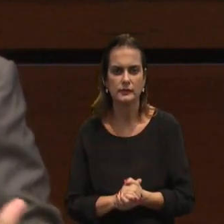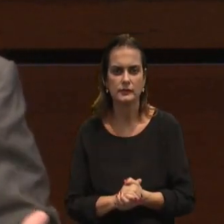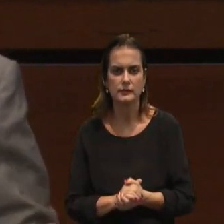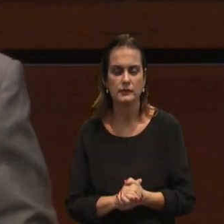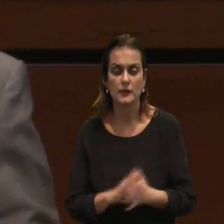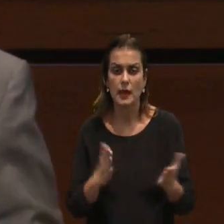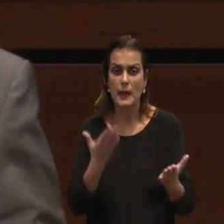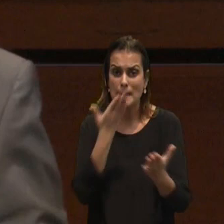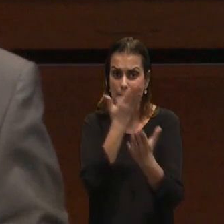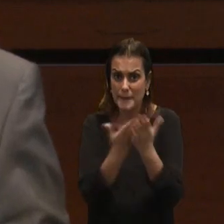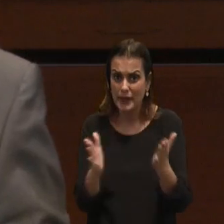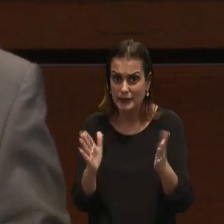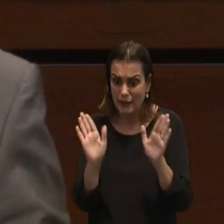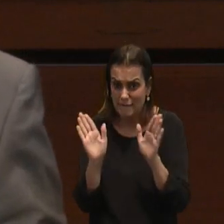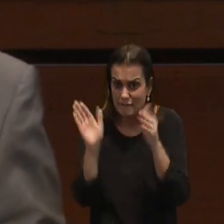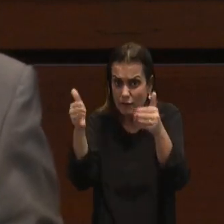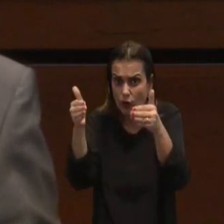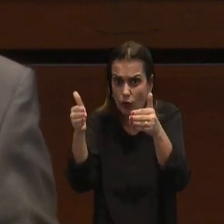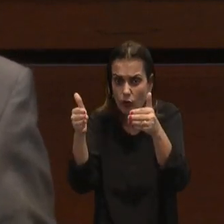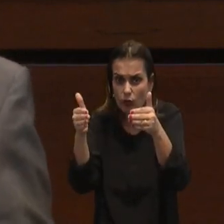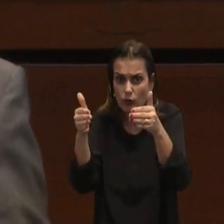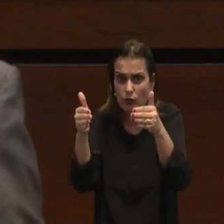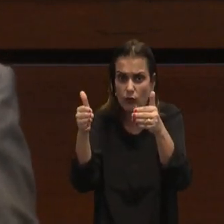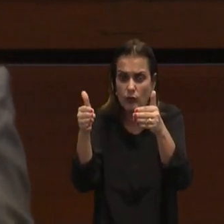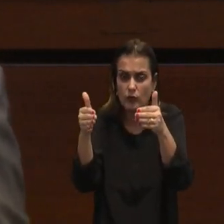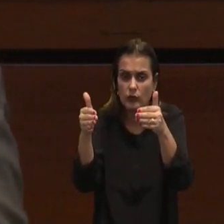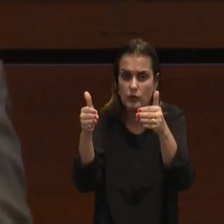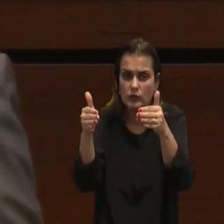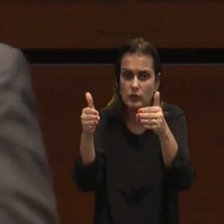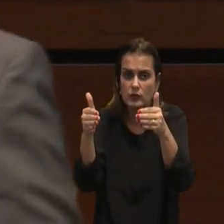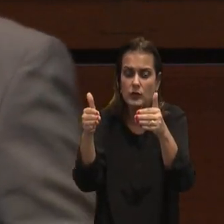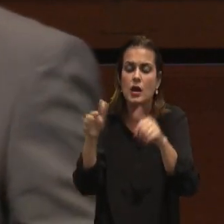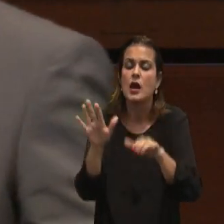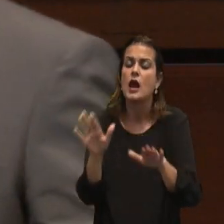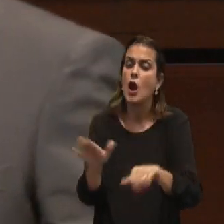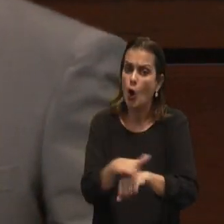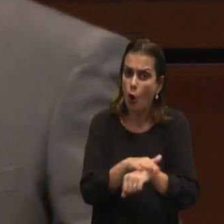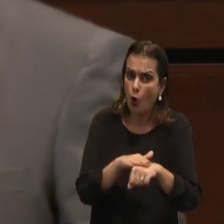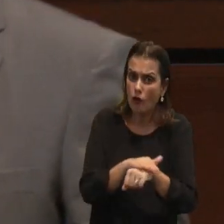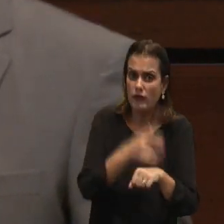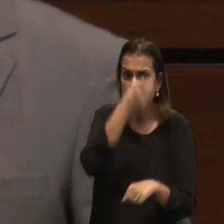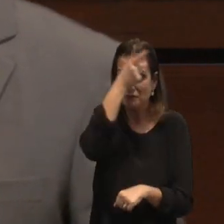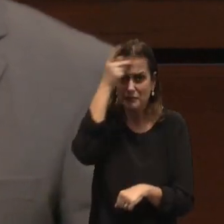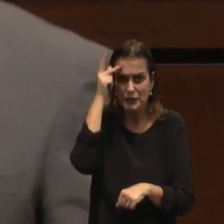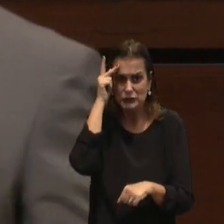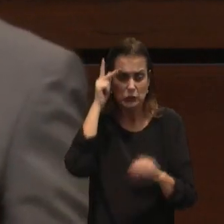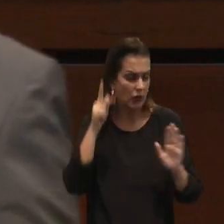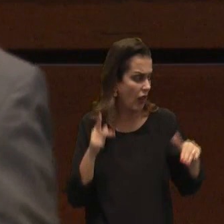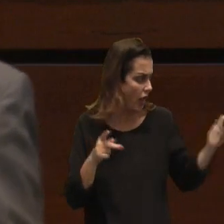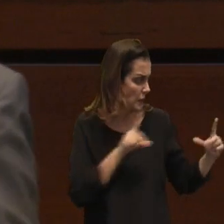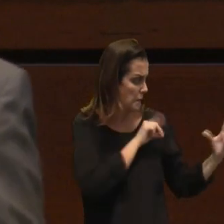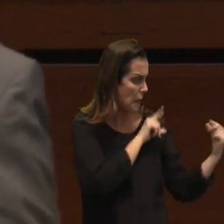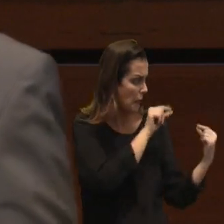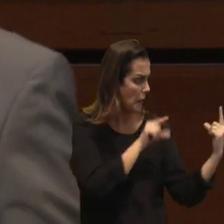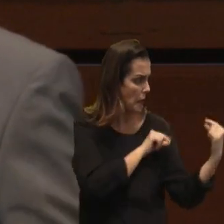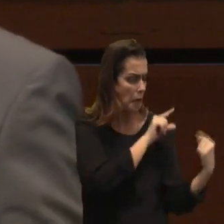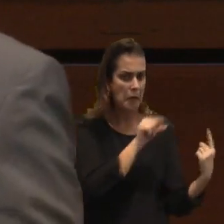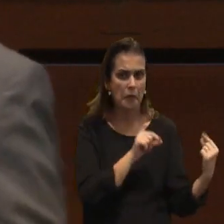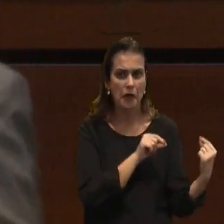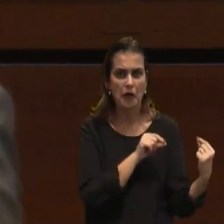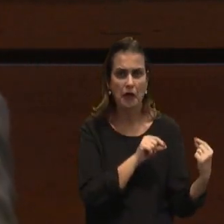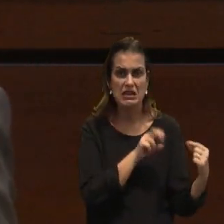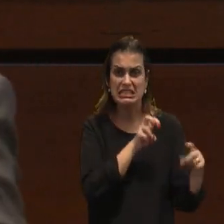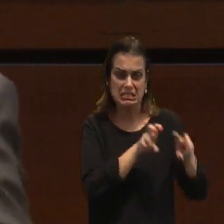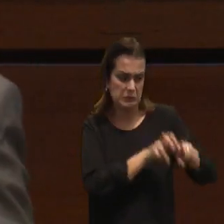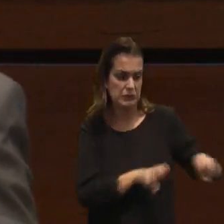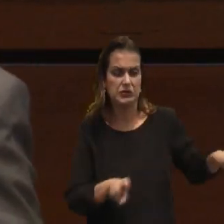A perda da concentração, do foco. Conversamos com as pessoas que estão ao nosso lado. Se você está no sofá, inclusive, você